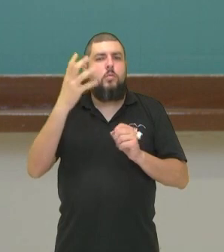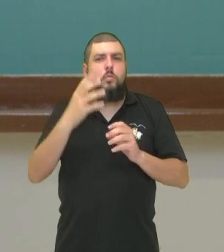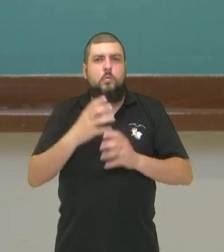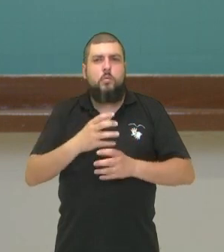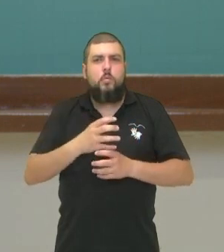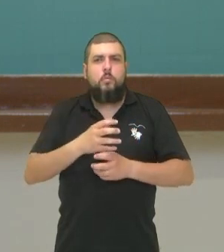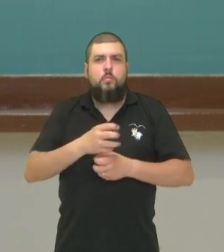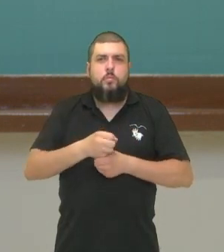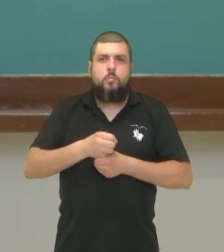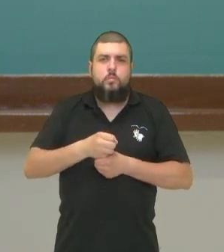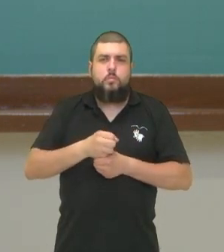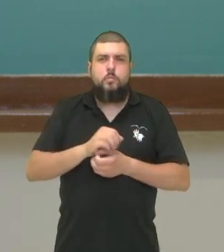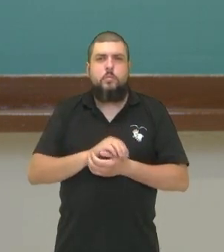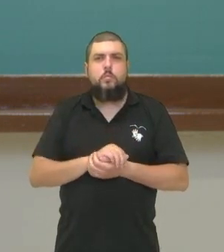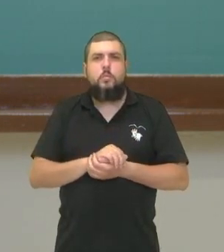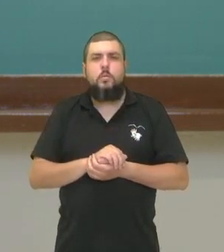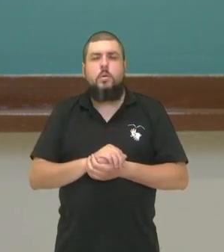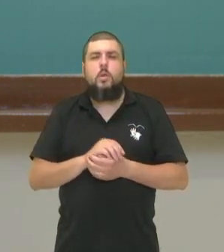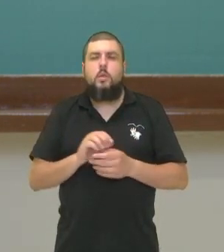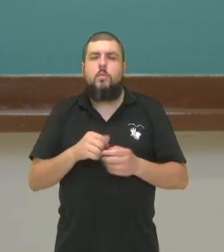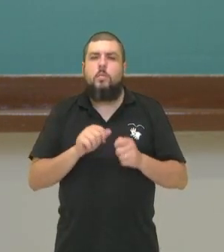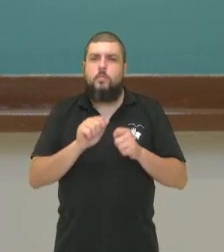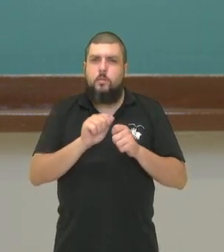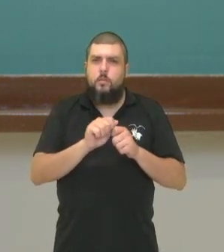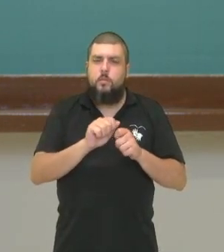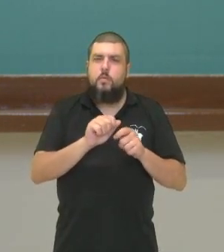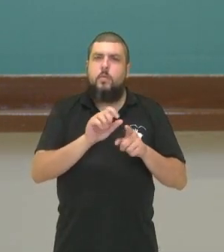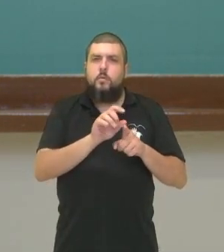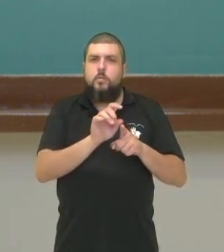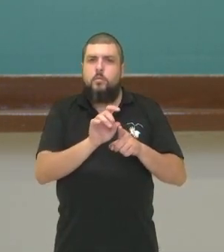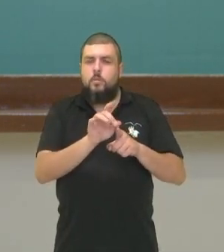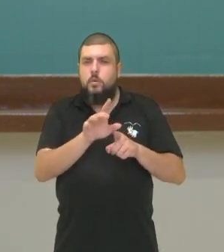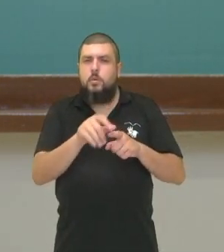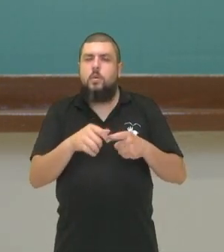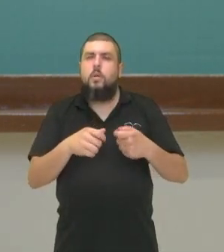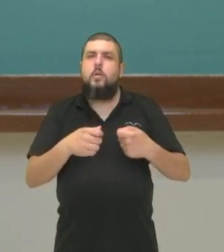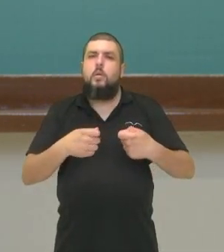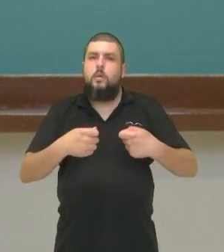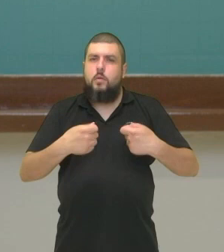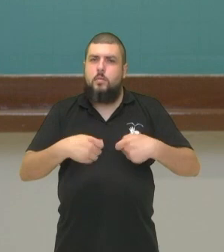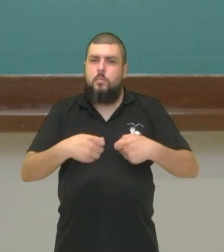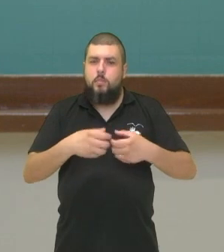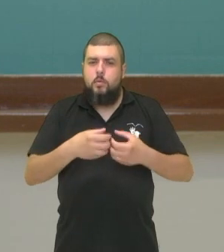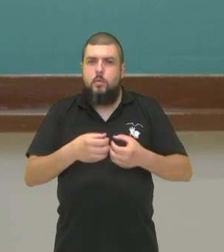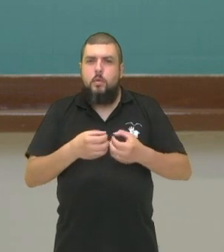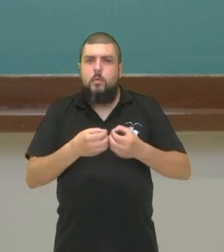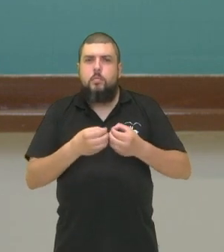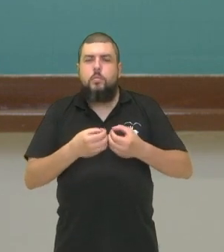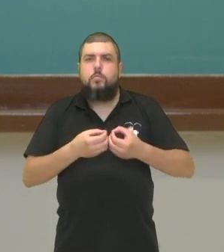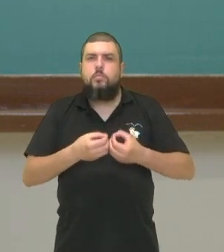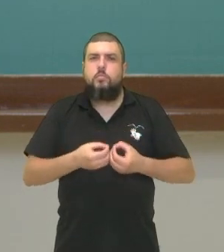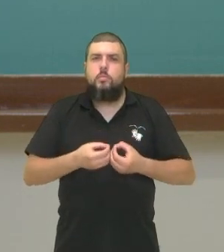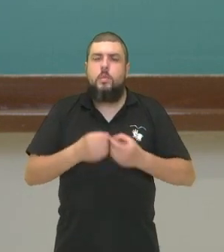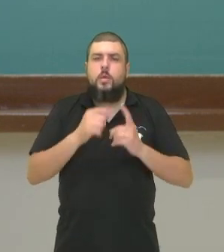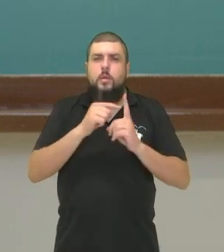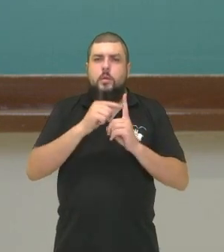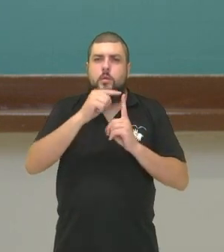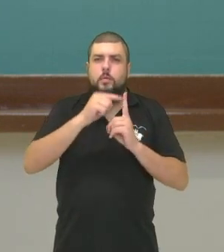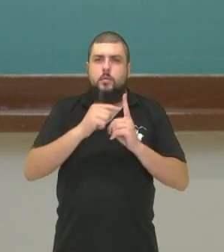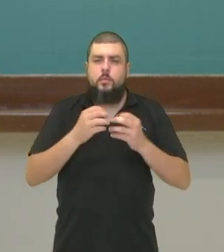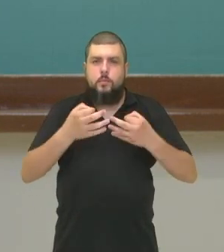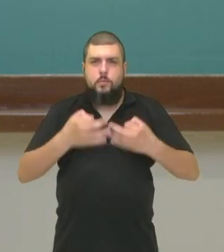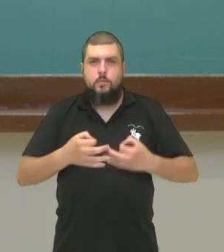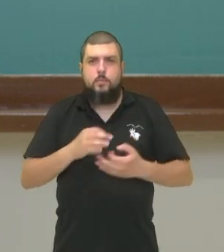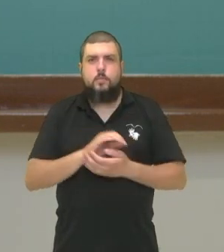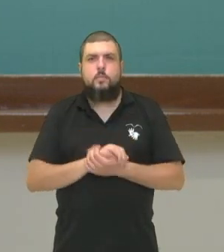ocorra a produção desse espermatozoide, ele precisa estar nessa temperatura baixa. É por isso que o escroto,